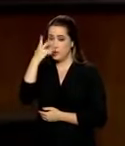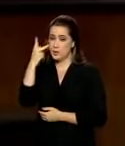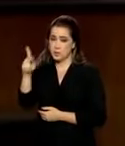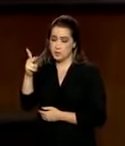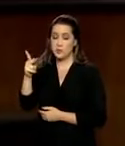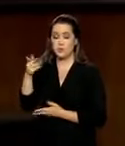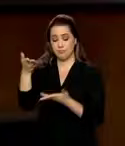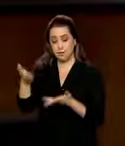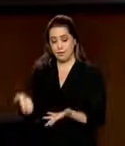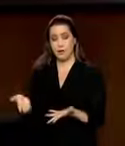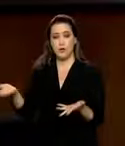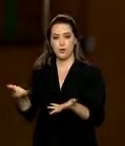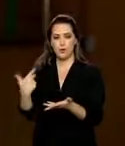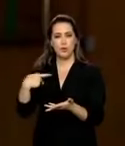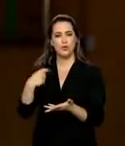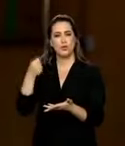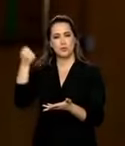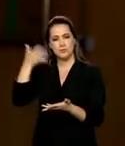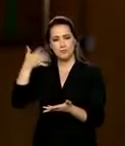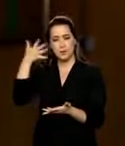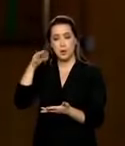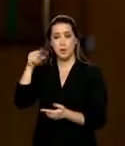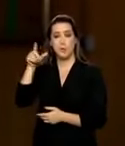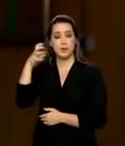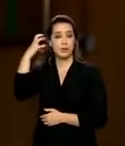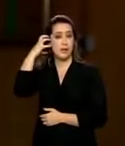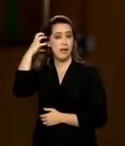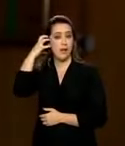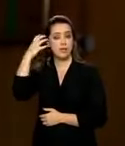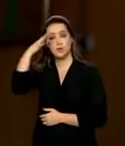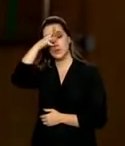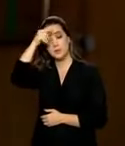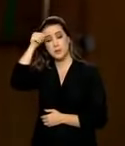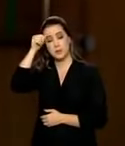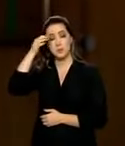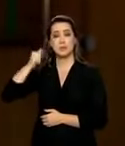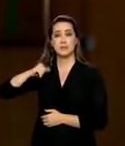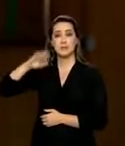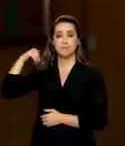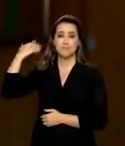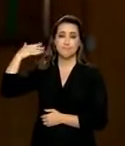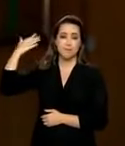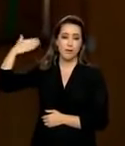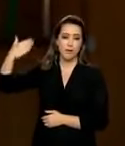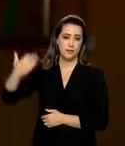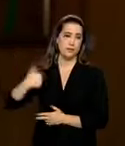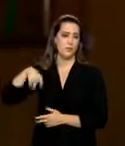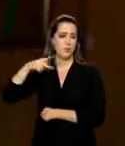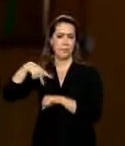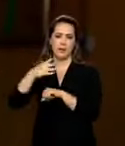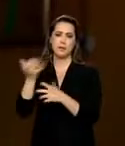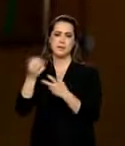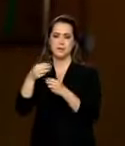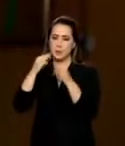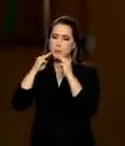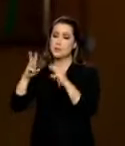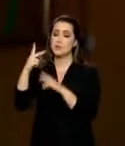presença do senhor, falando para todas as emissoras da Rádio Nacional da Amazônia, uma das rádios mais tradicionais do país, que queriam muito ouvir uma mensagem do